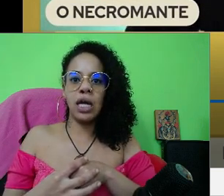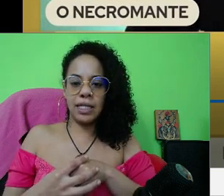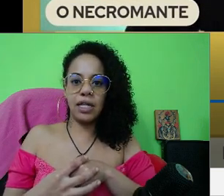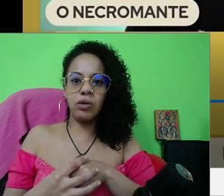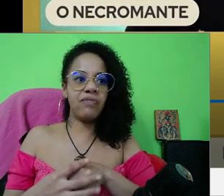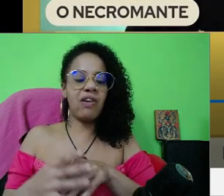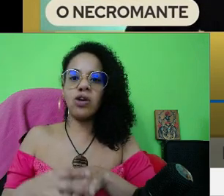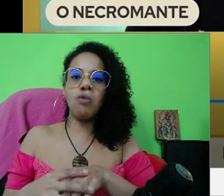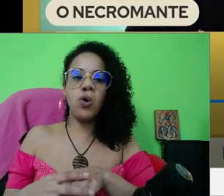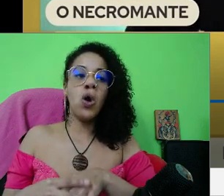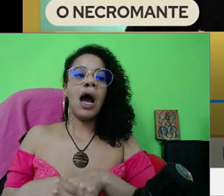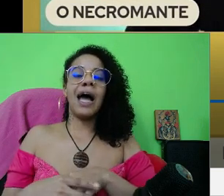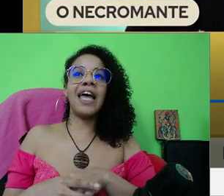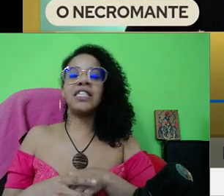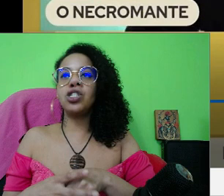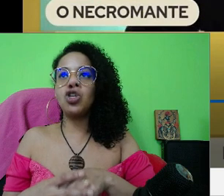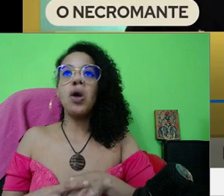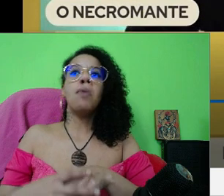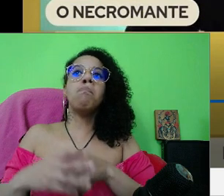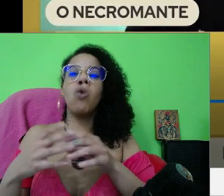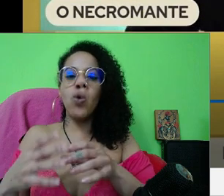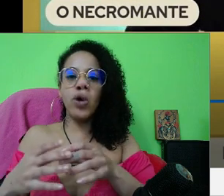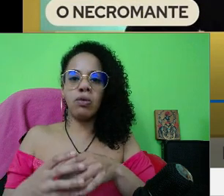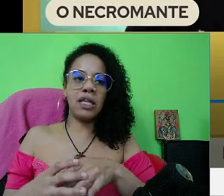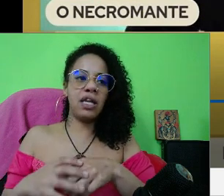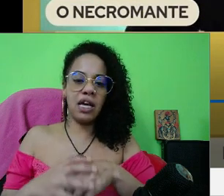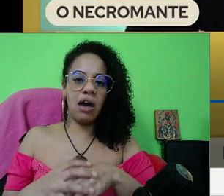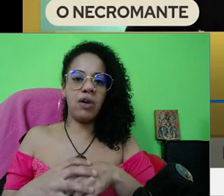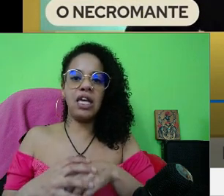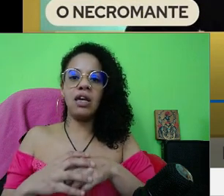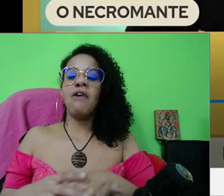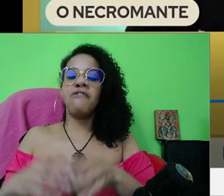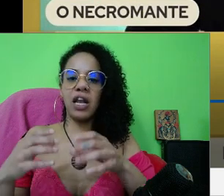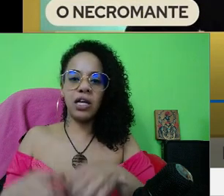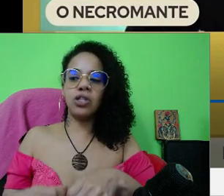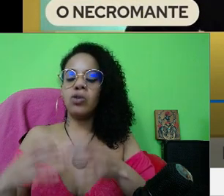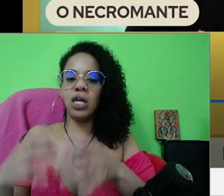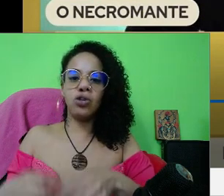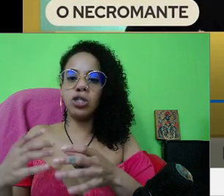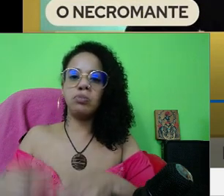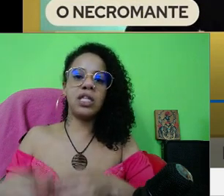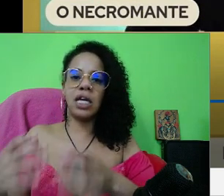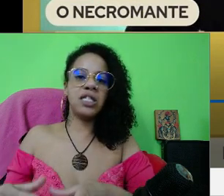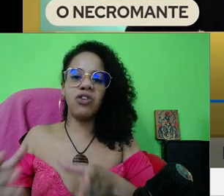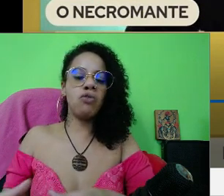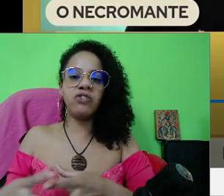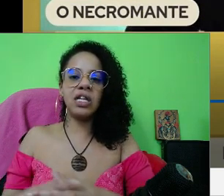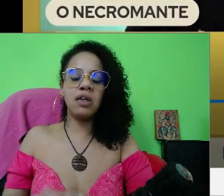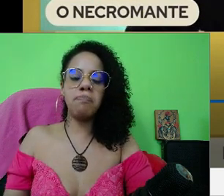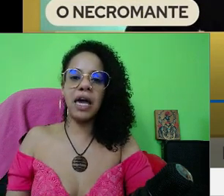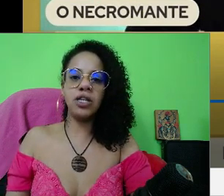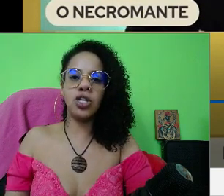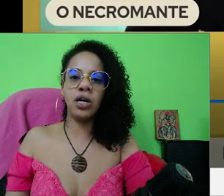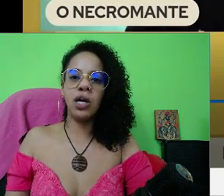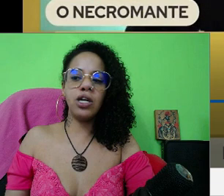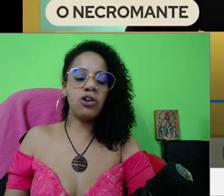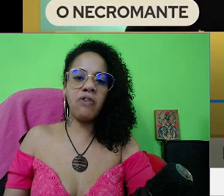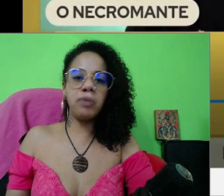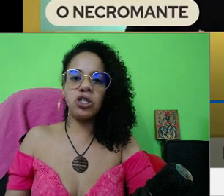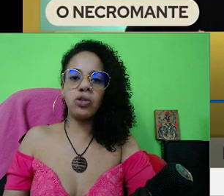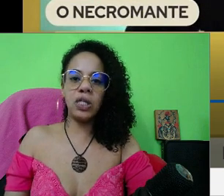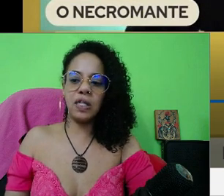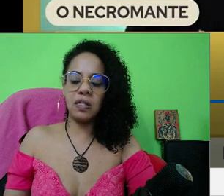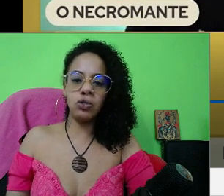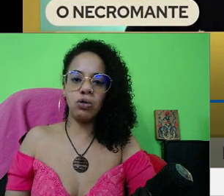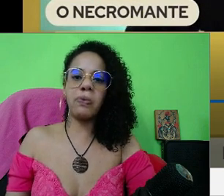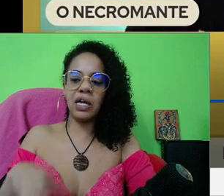entendeu Você vai ver como existe muito material aí falando que em 2013 foi o ovo da serpente e